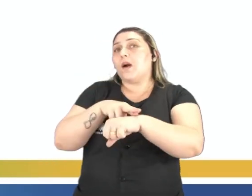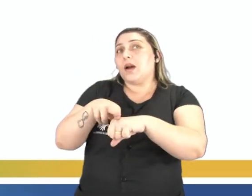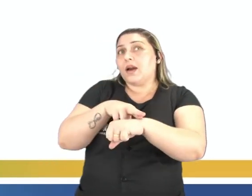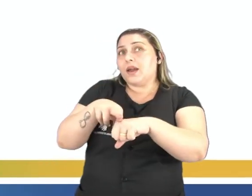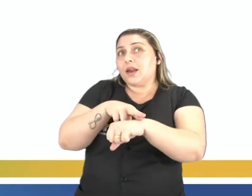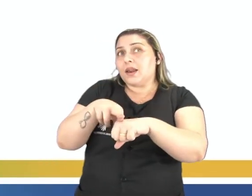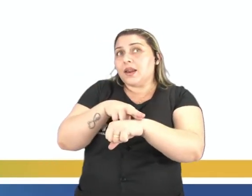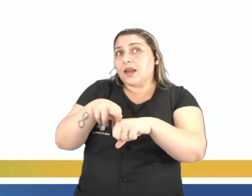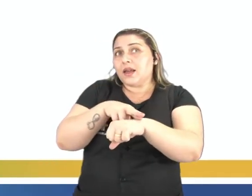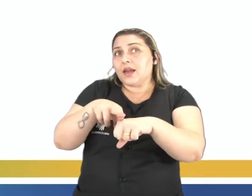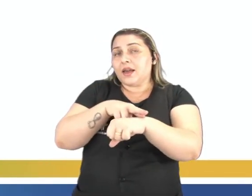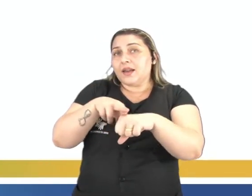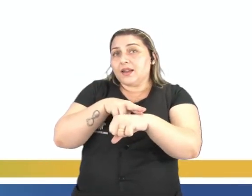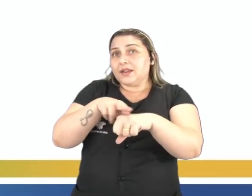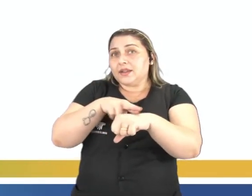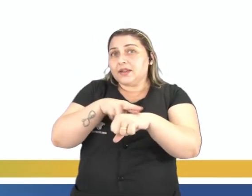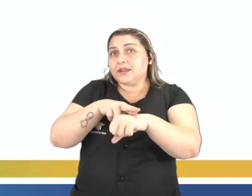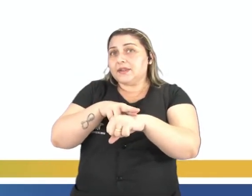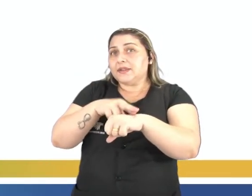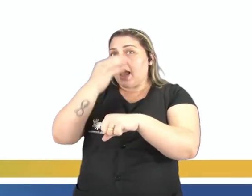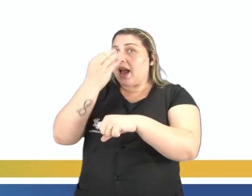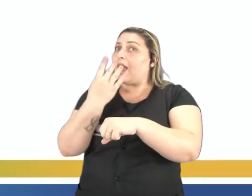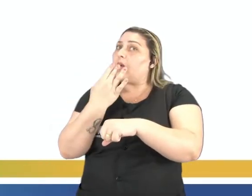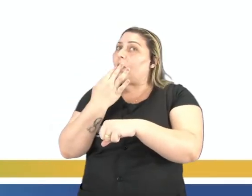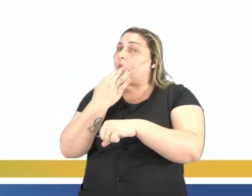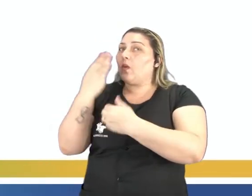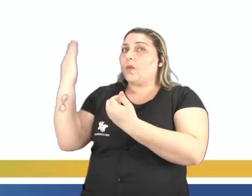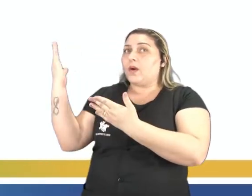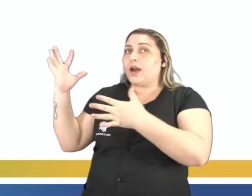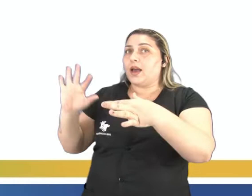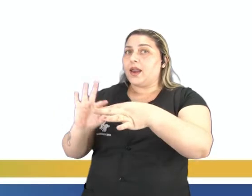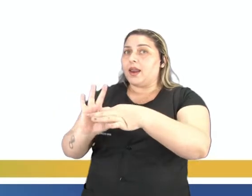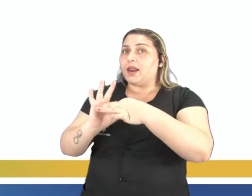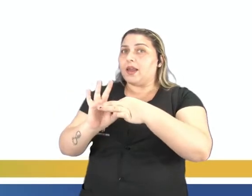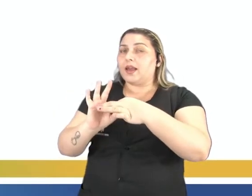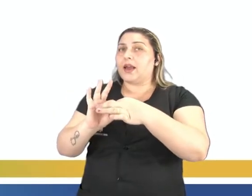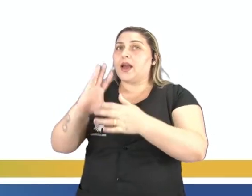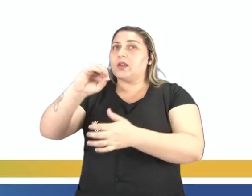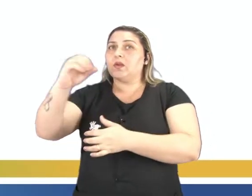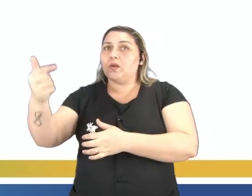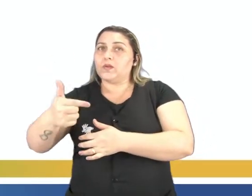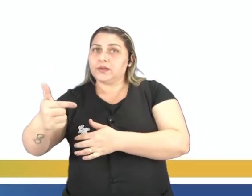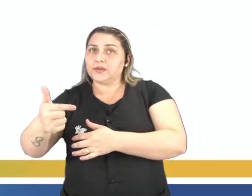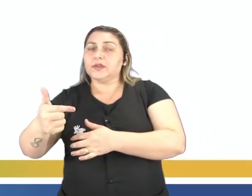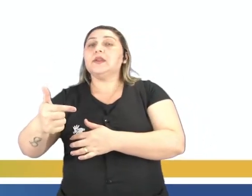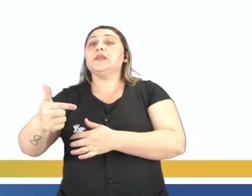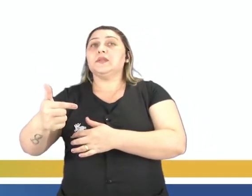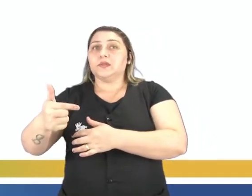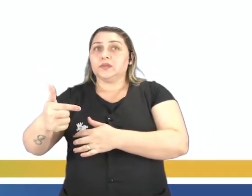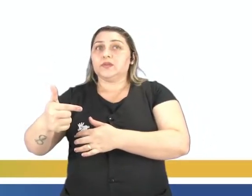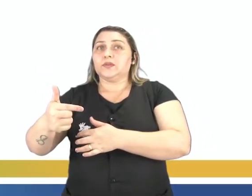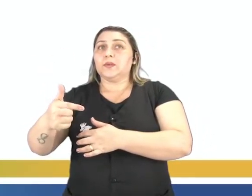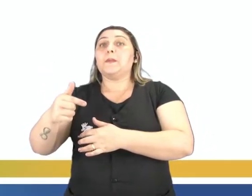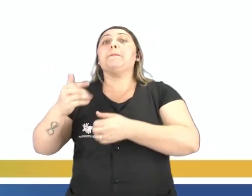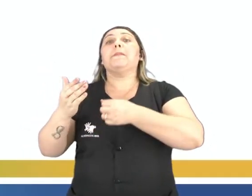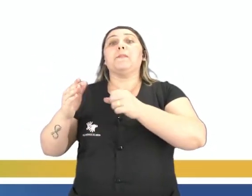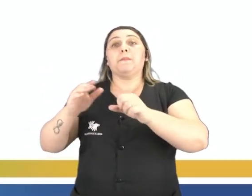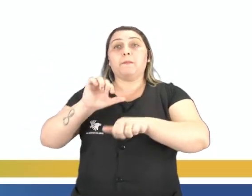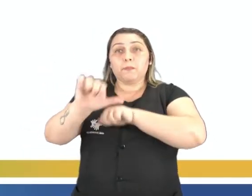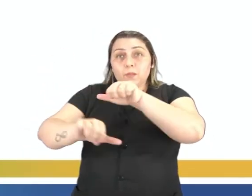cor lilás, esses elementos químicos ligados ao oxigênio, ele vai estar formando